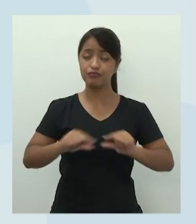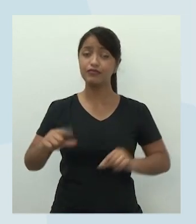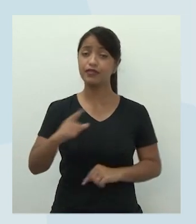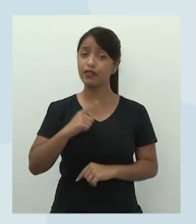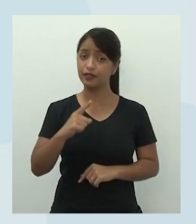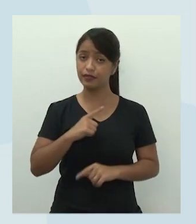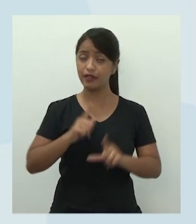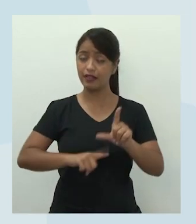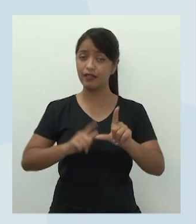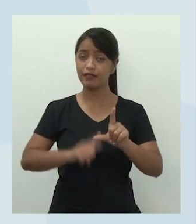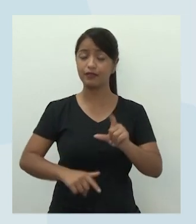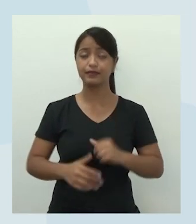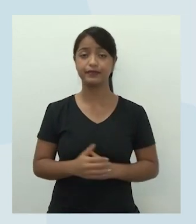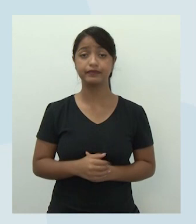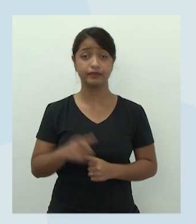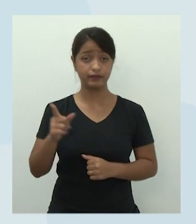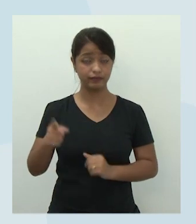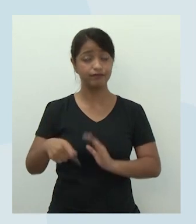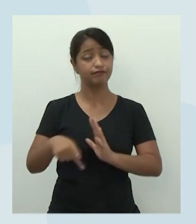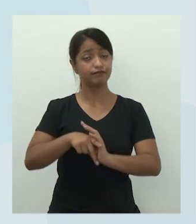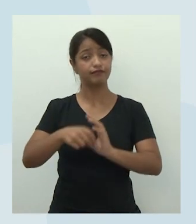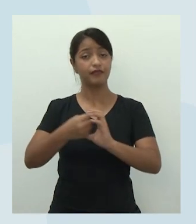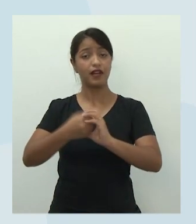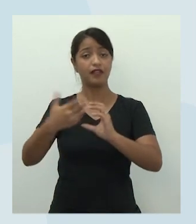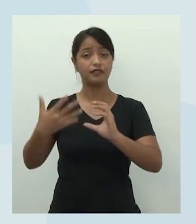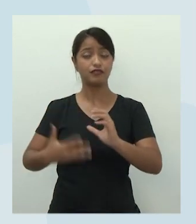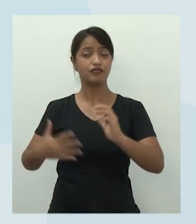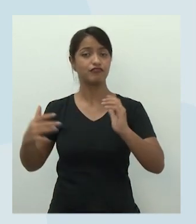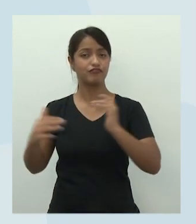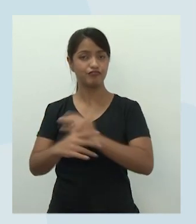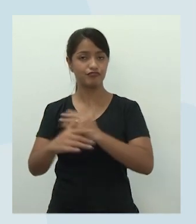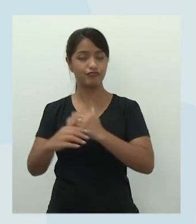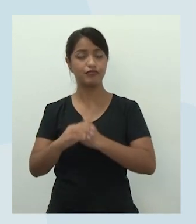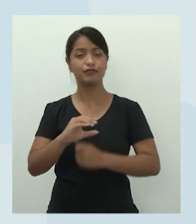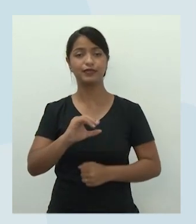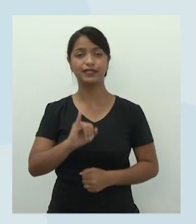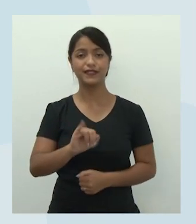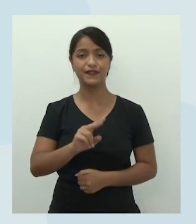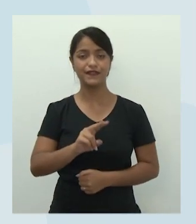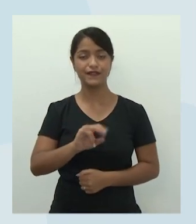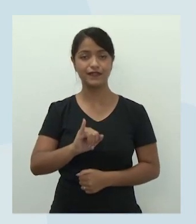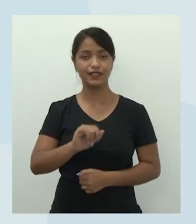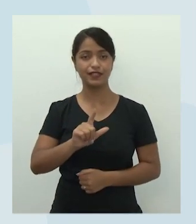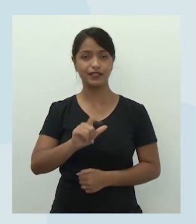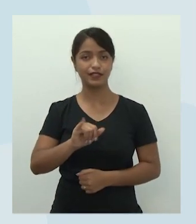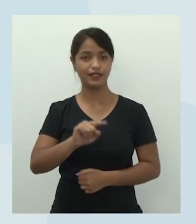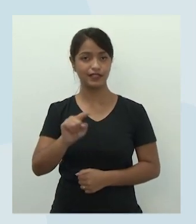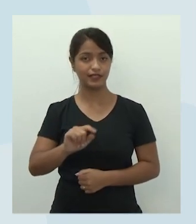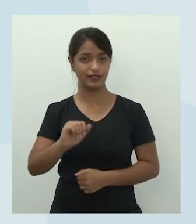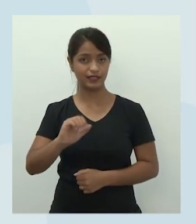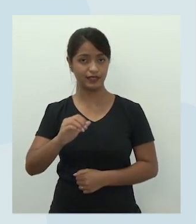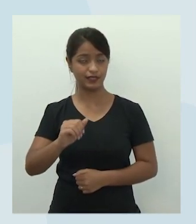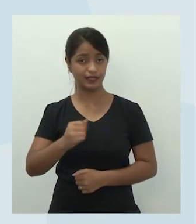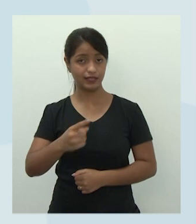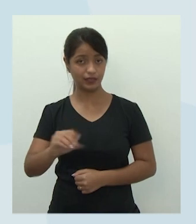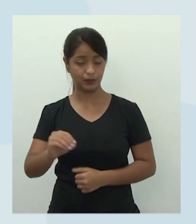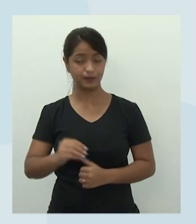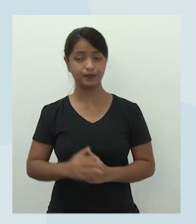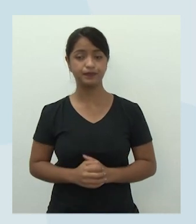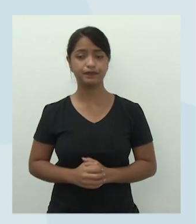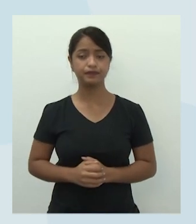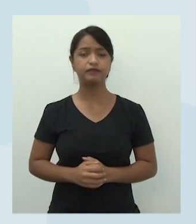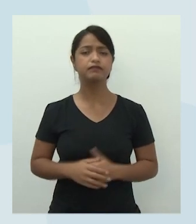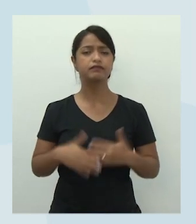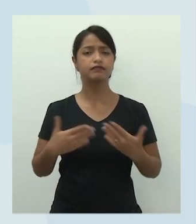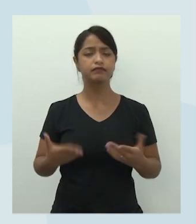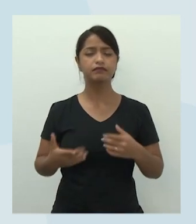vão caracterizar um determinado grupo como uma civilização. E um desses marcos civilizatórios é a